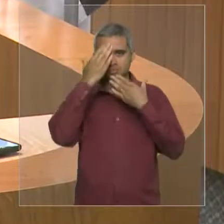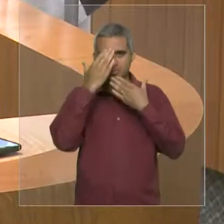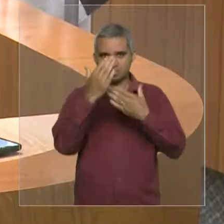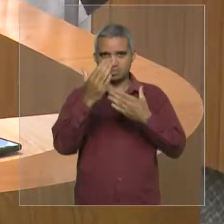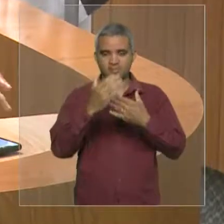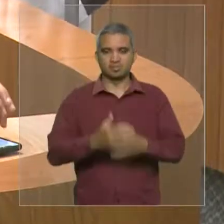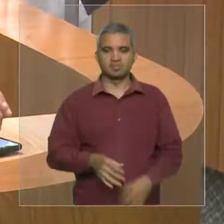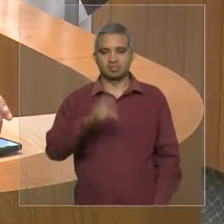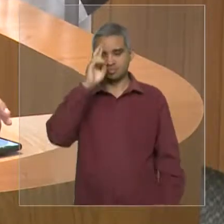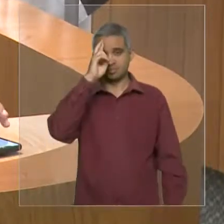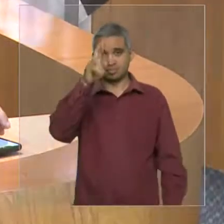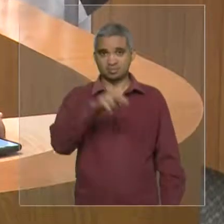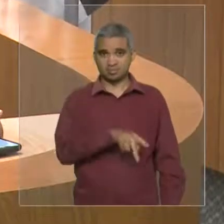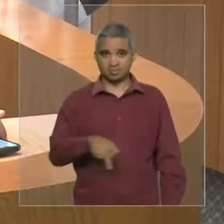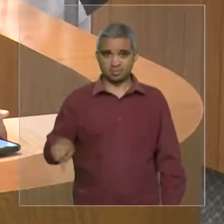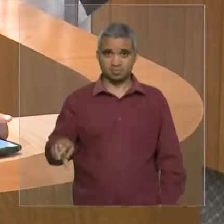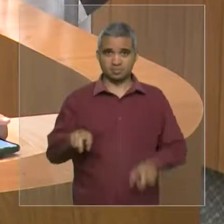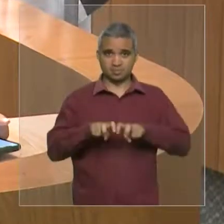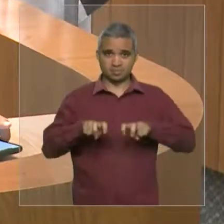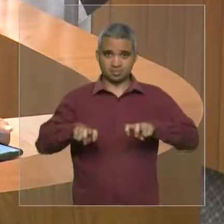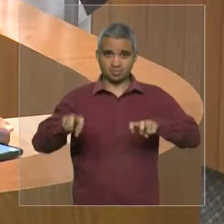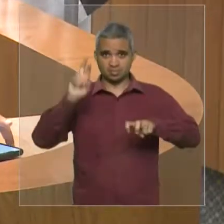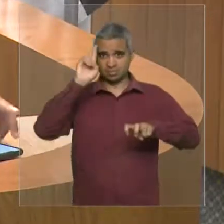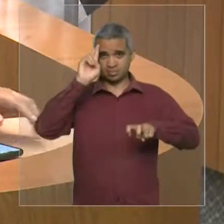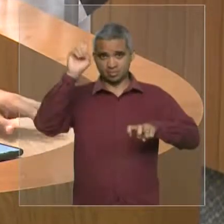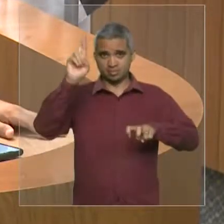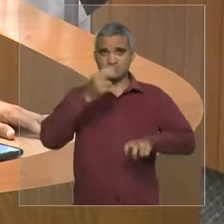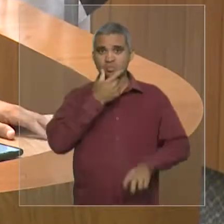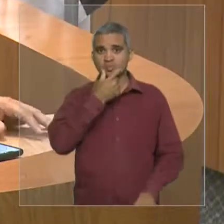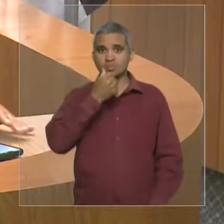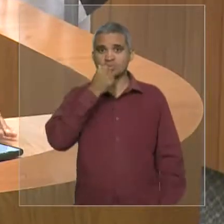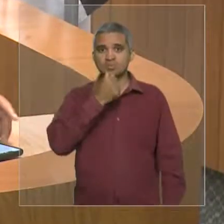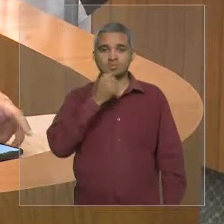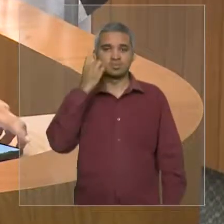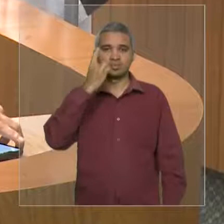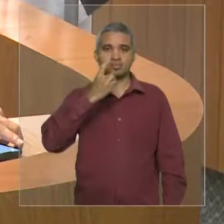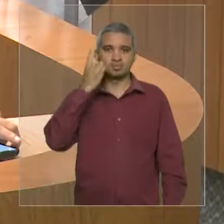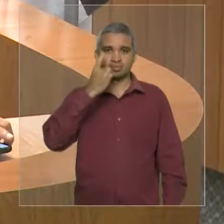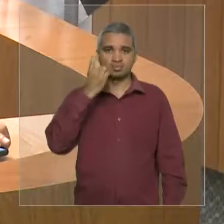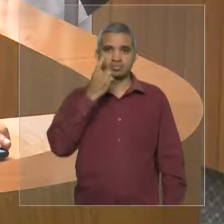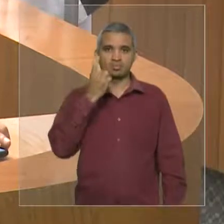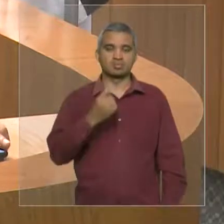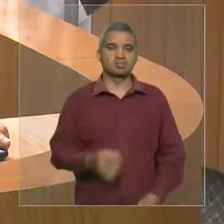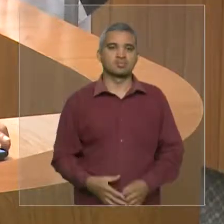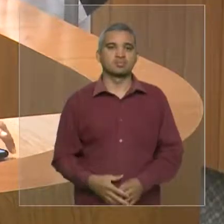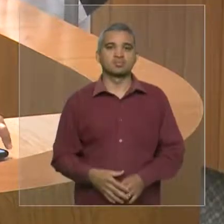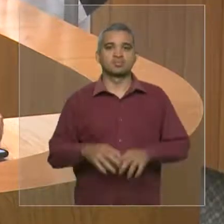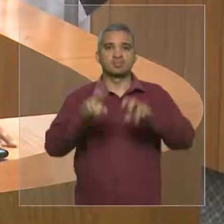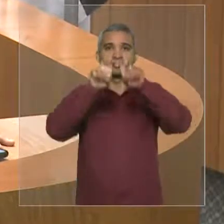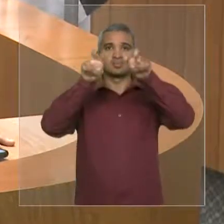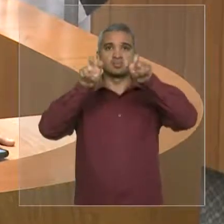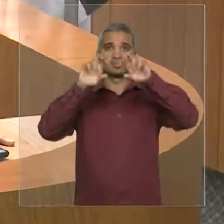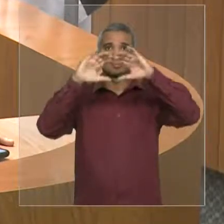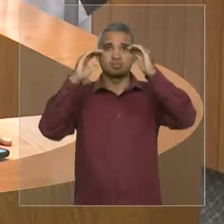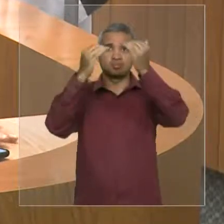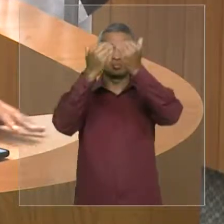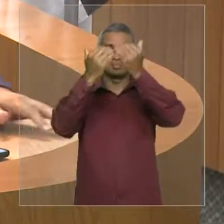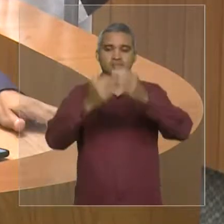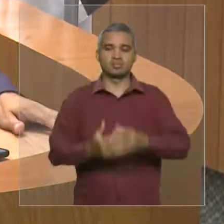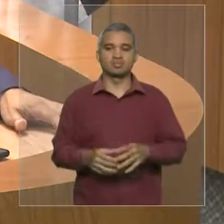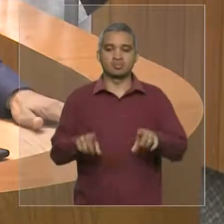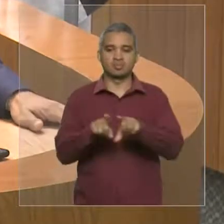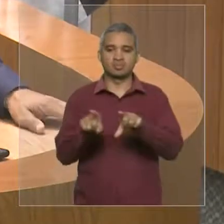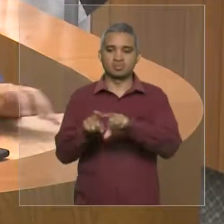Senhor presidente, demais membros da mesa, senhoras e senhores deputados, galeria e a imprensa que acompanha